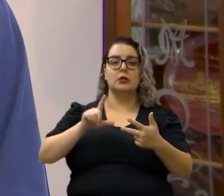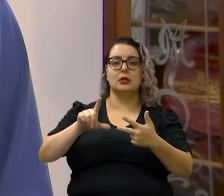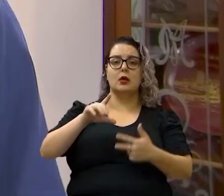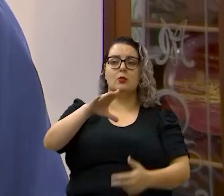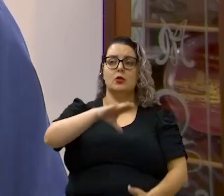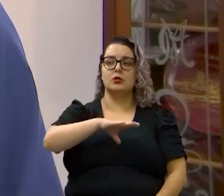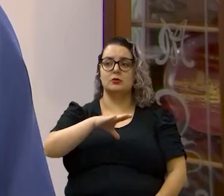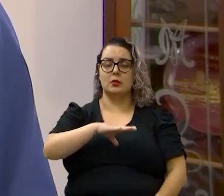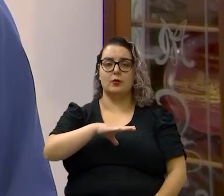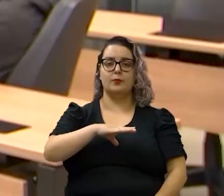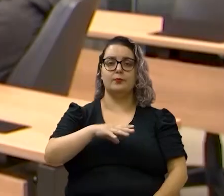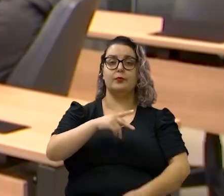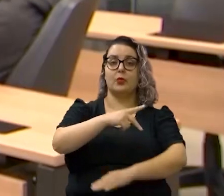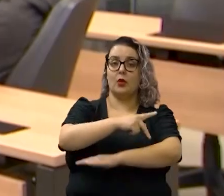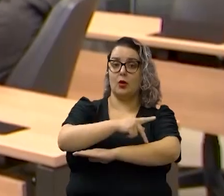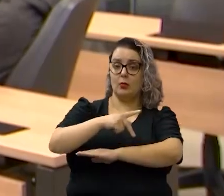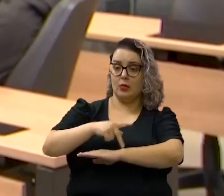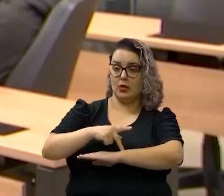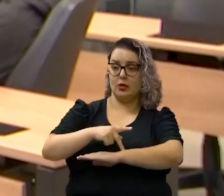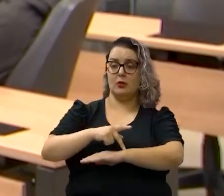Legislativo municipal